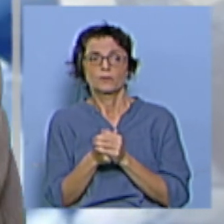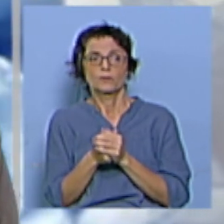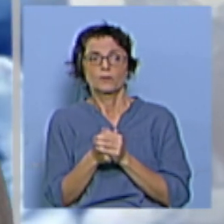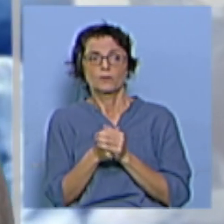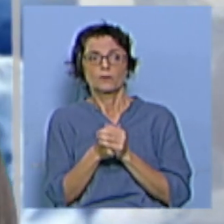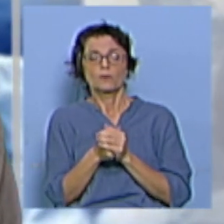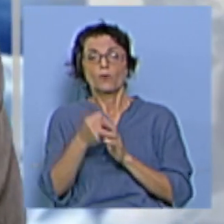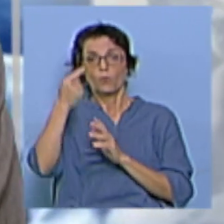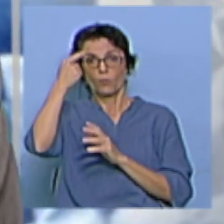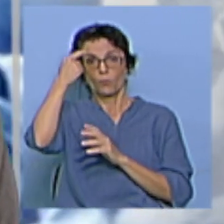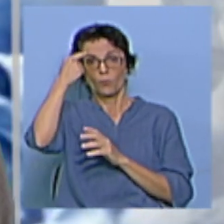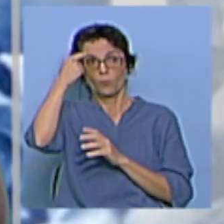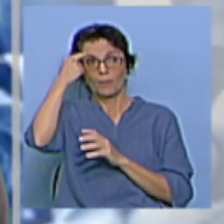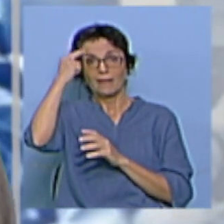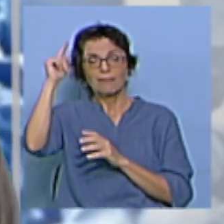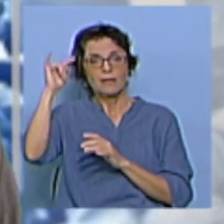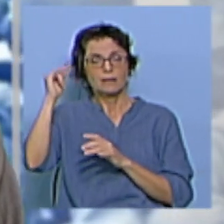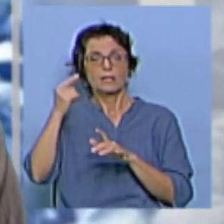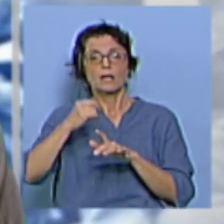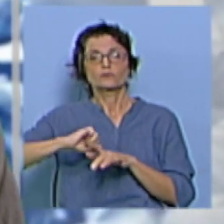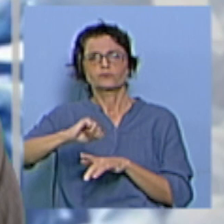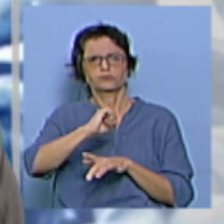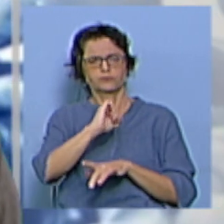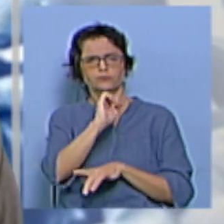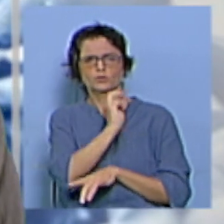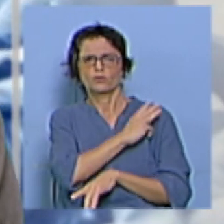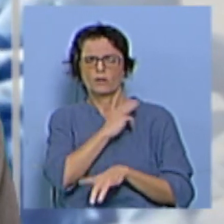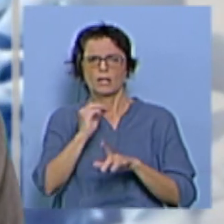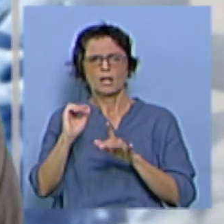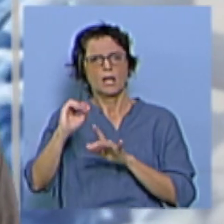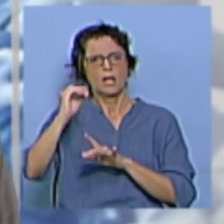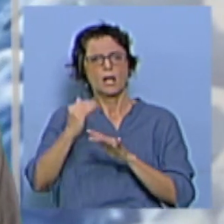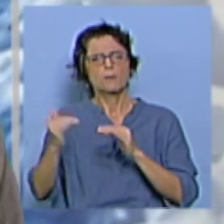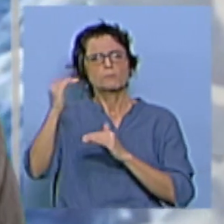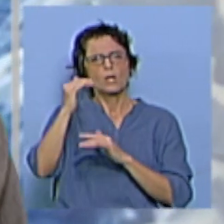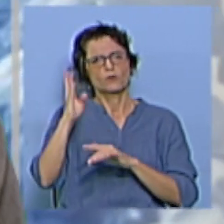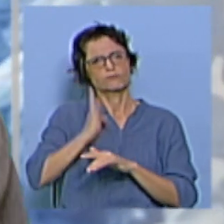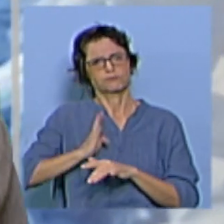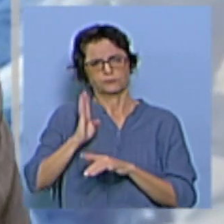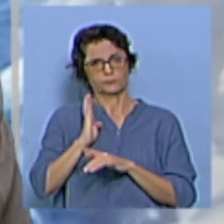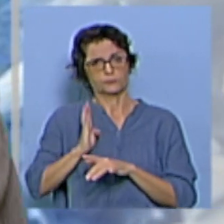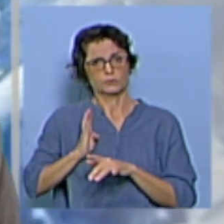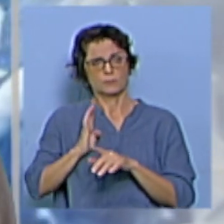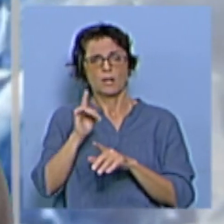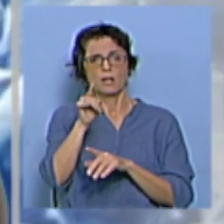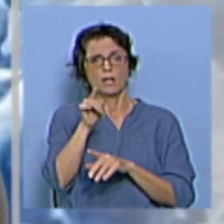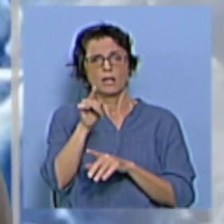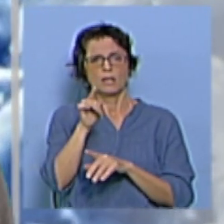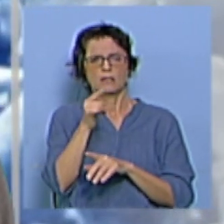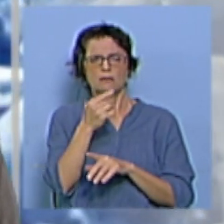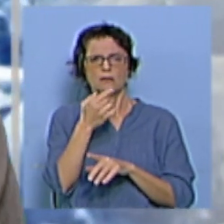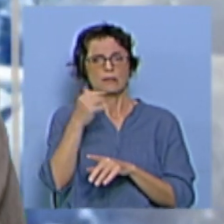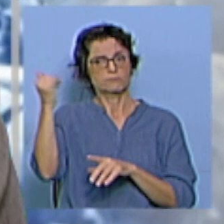senhor chefe de Estado-Maior-General das Forças Armadas, quando um belo dia, logo pela manhã, logo no começo de tudo isto, ele me